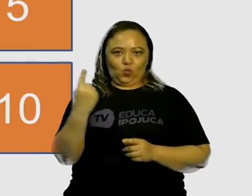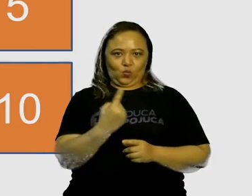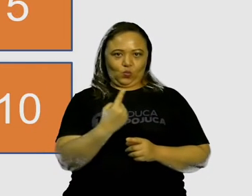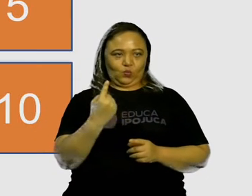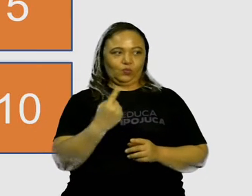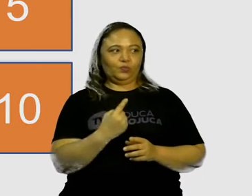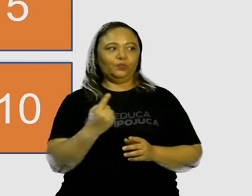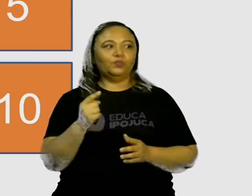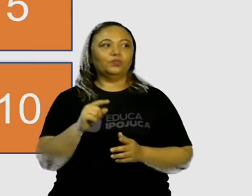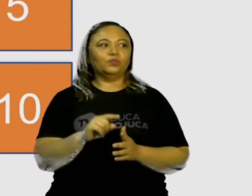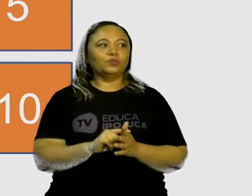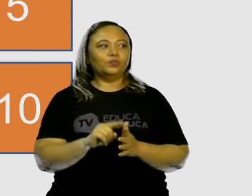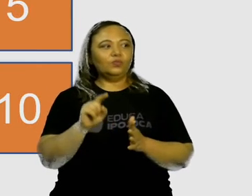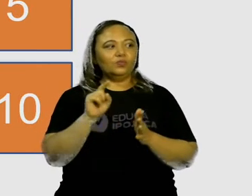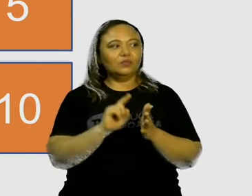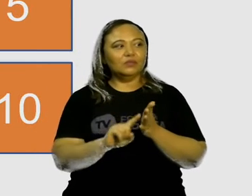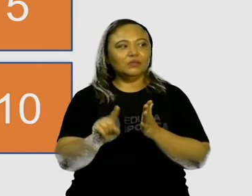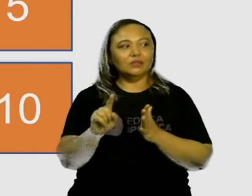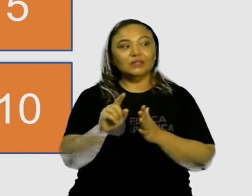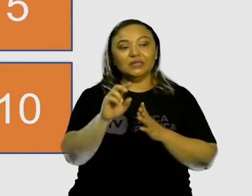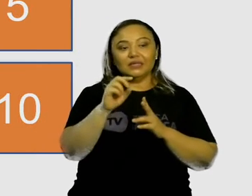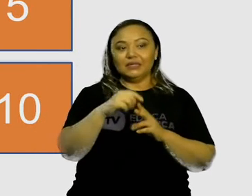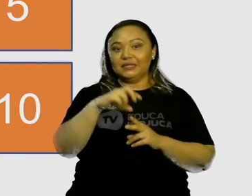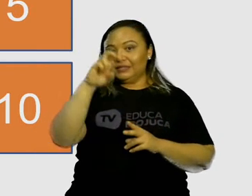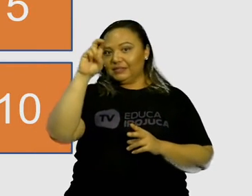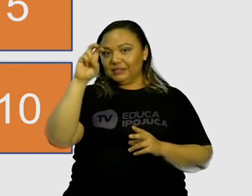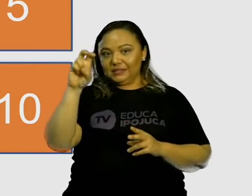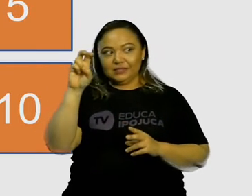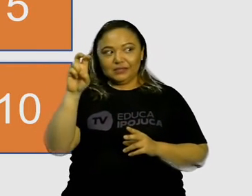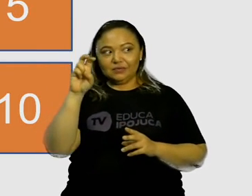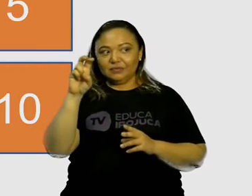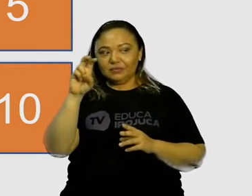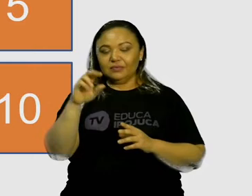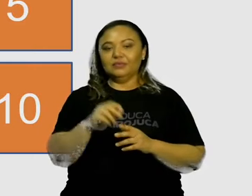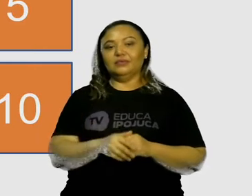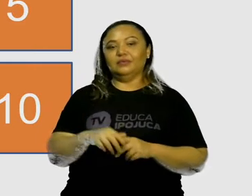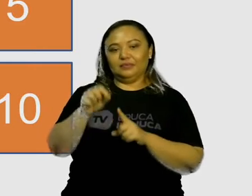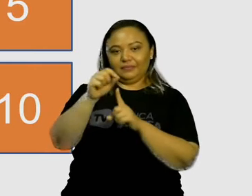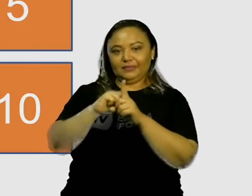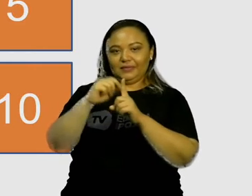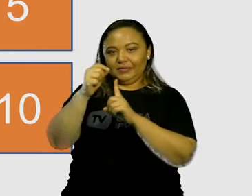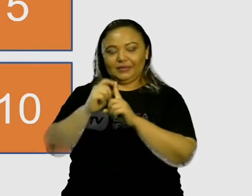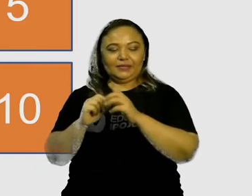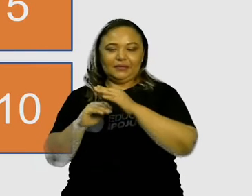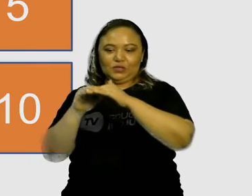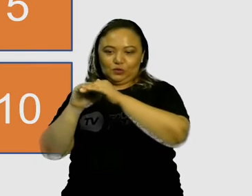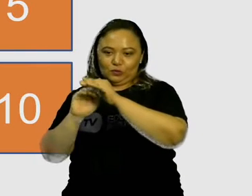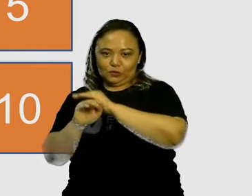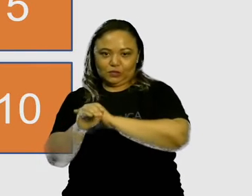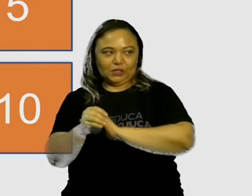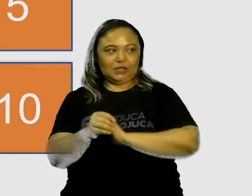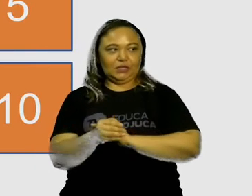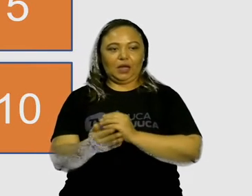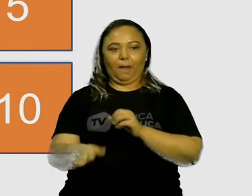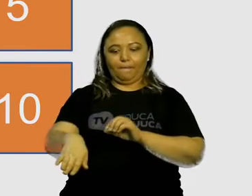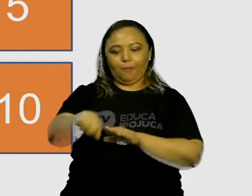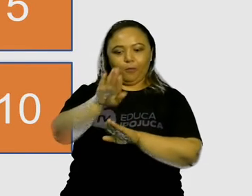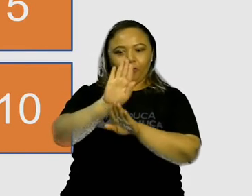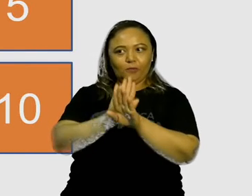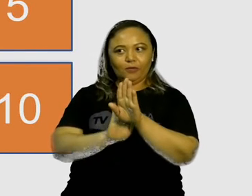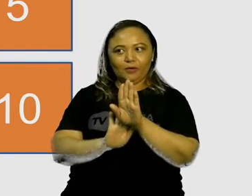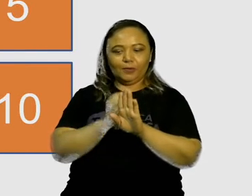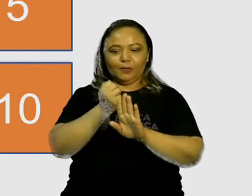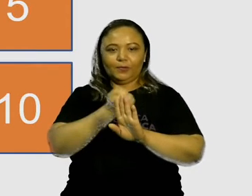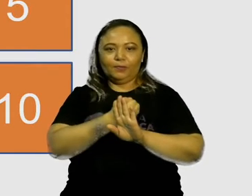um eu tô deixando para vocês é existem cinco bananas escondidas atrás desses números E aí eu